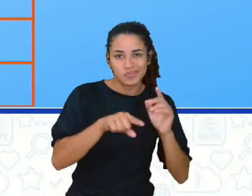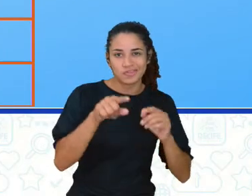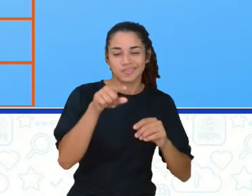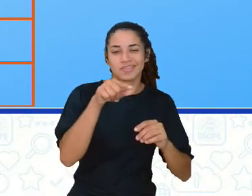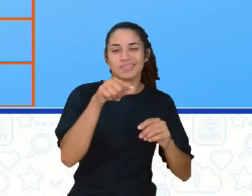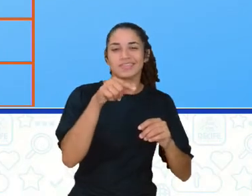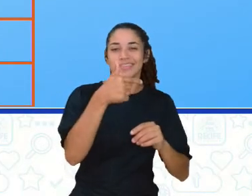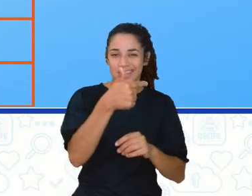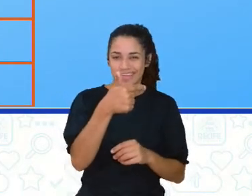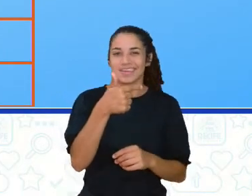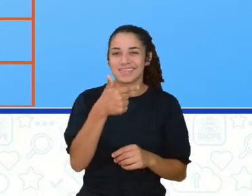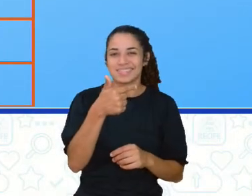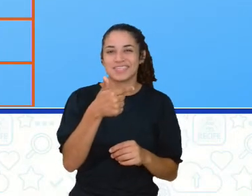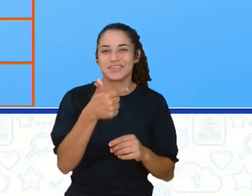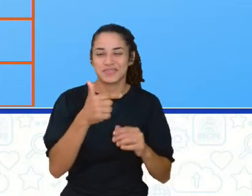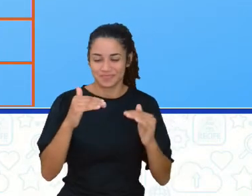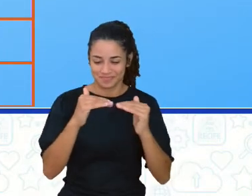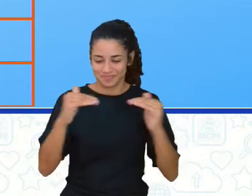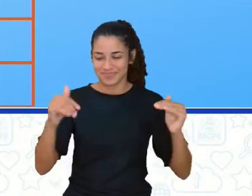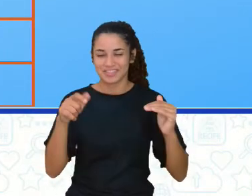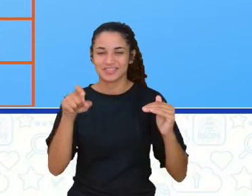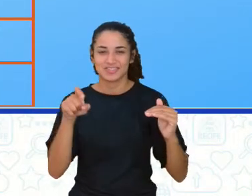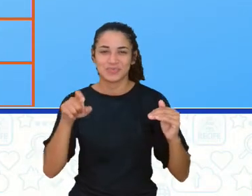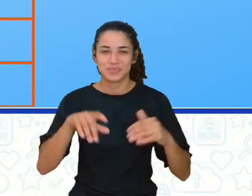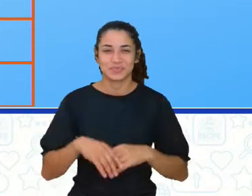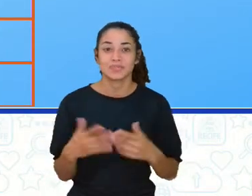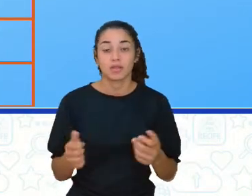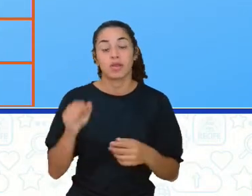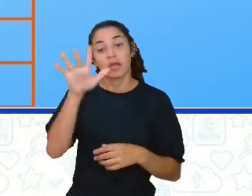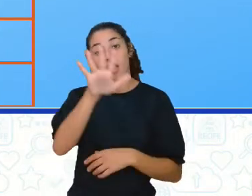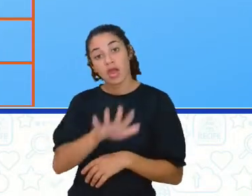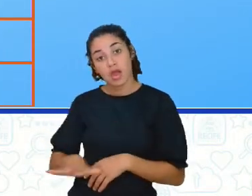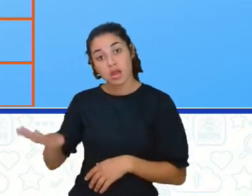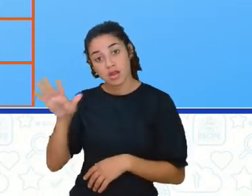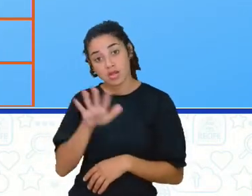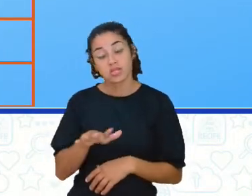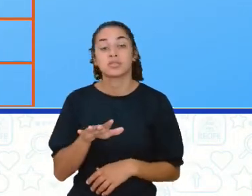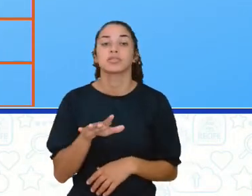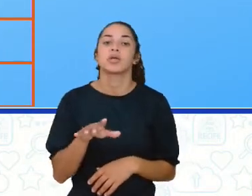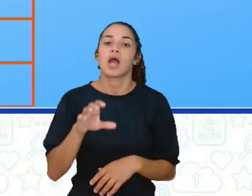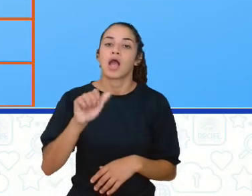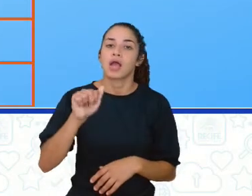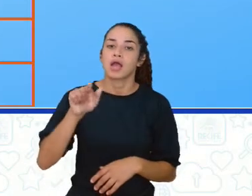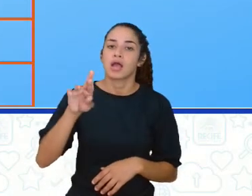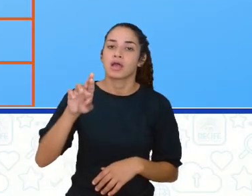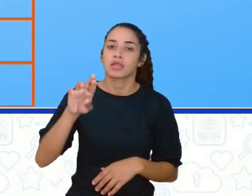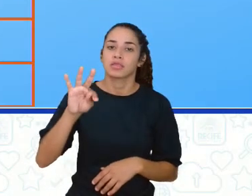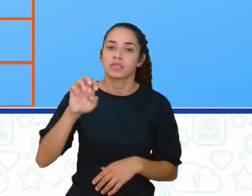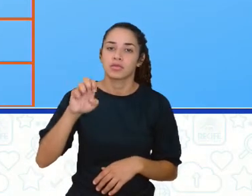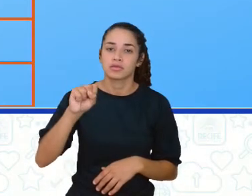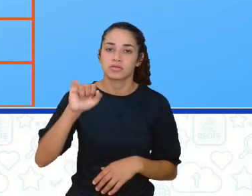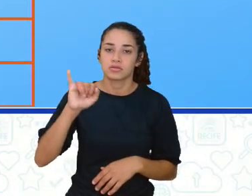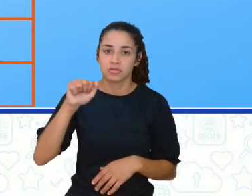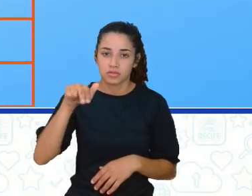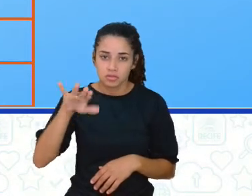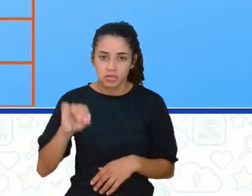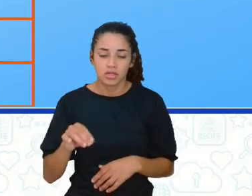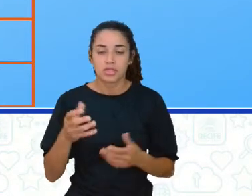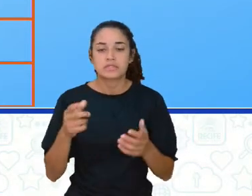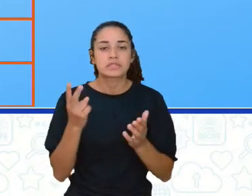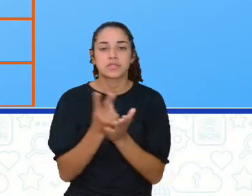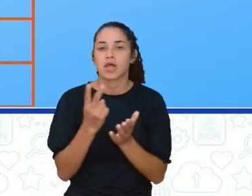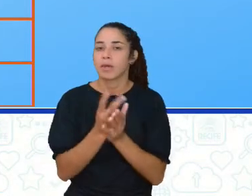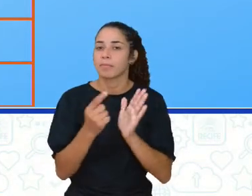gente? Então, os pontos simétricos no plano cartesiano sempre vai trazer para você um